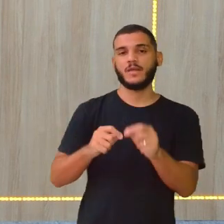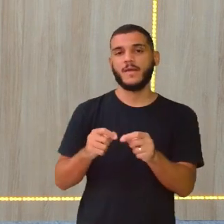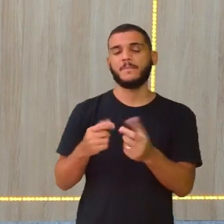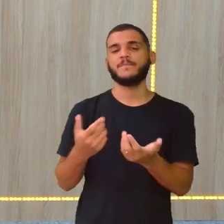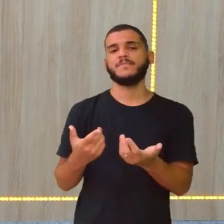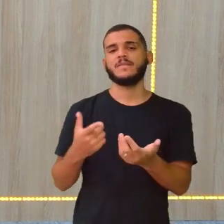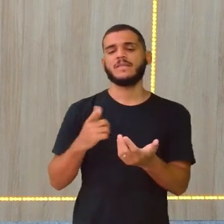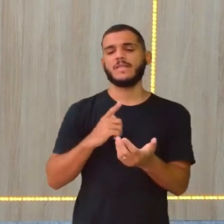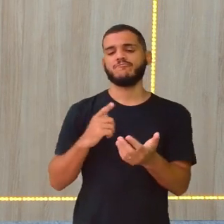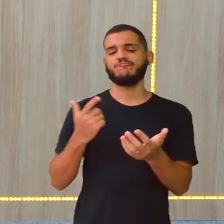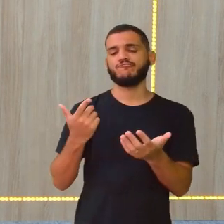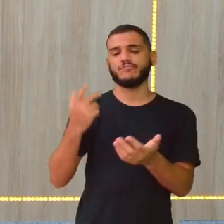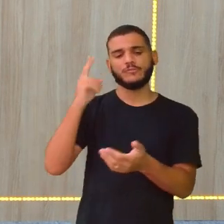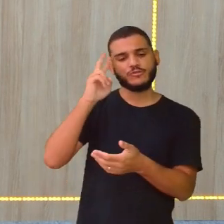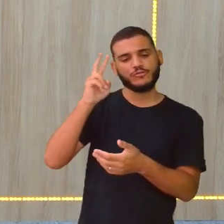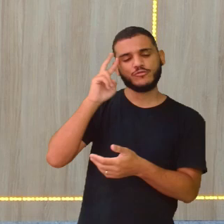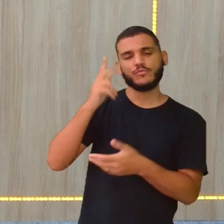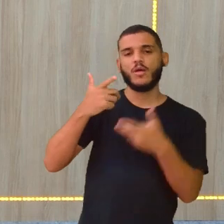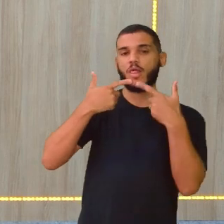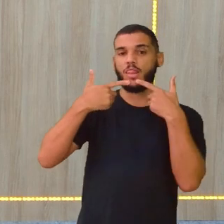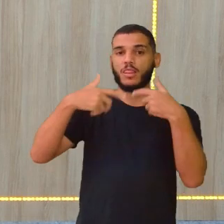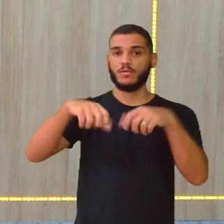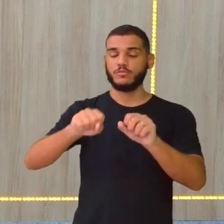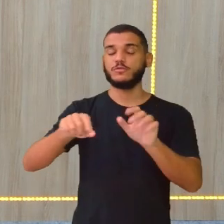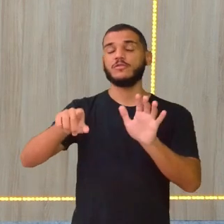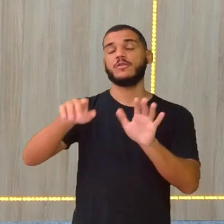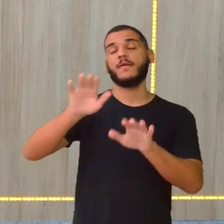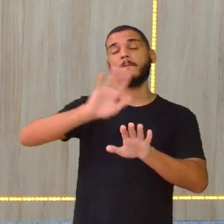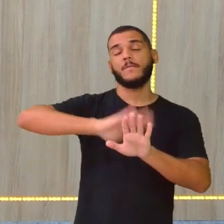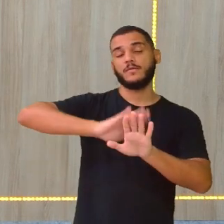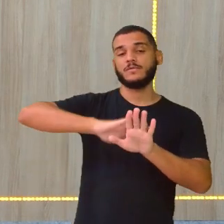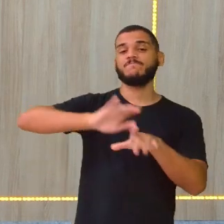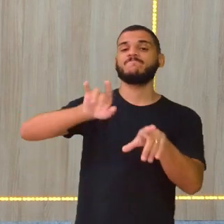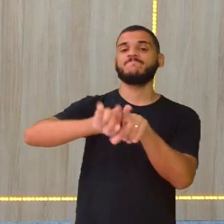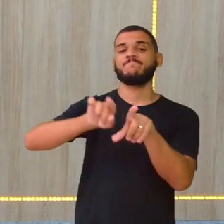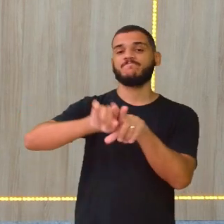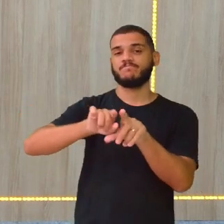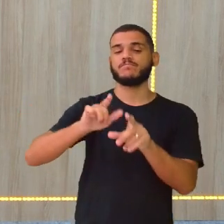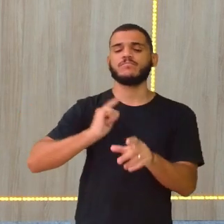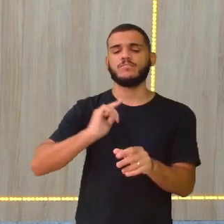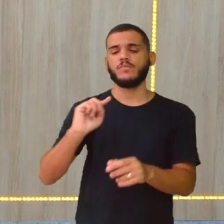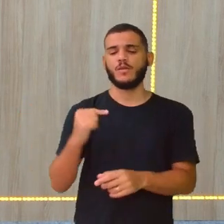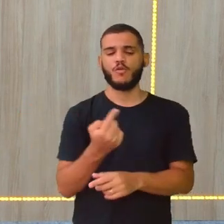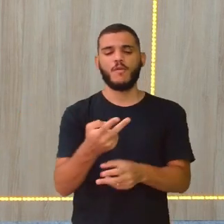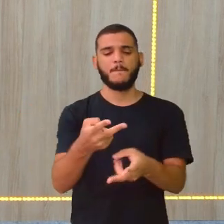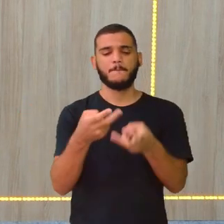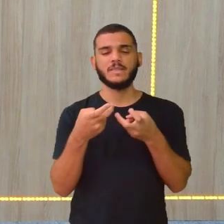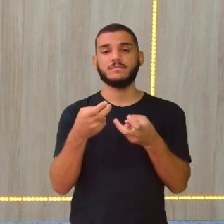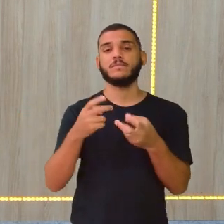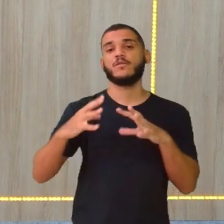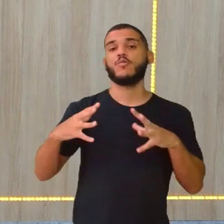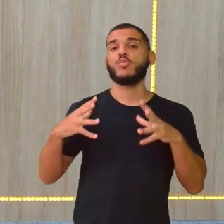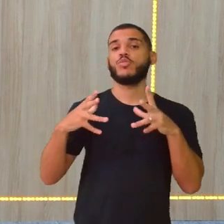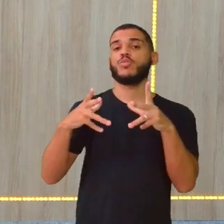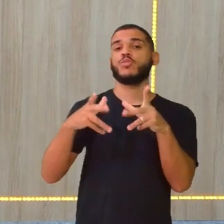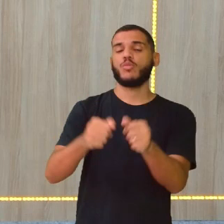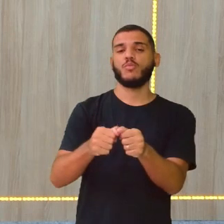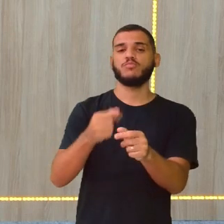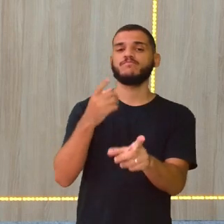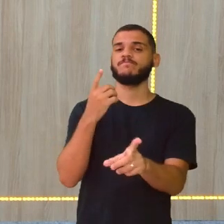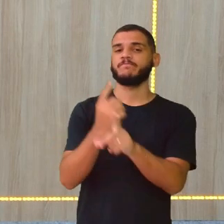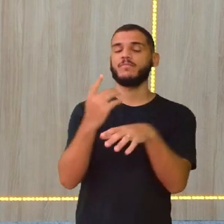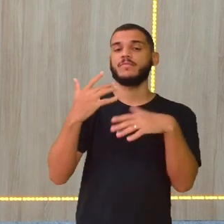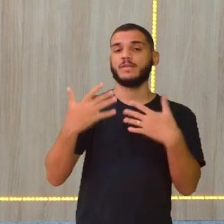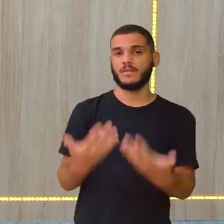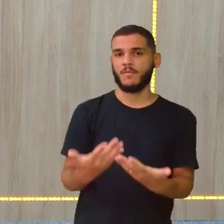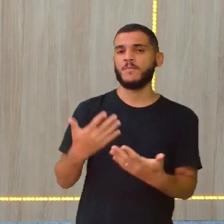é? E vamos interpretando todo esse acontecimento. Então descobrimos nessa história, nessa